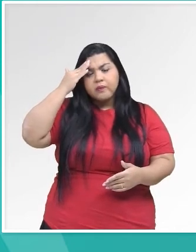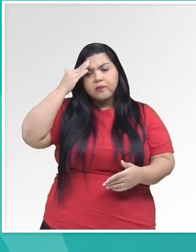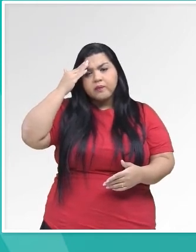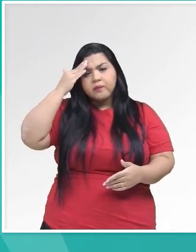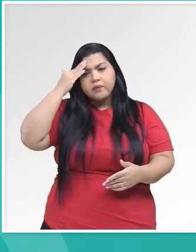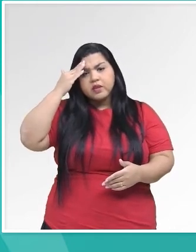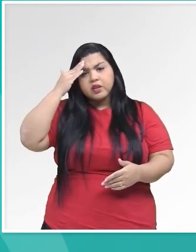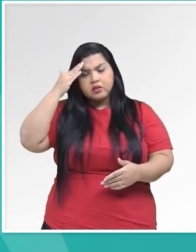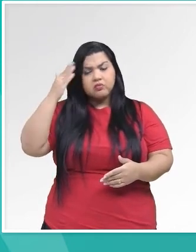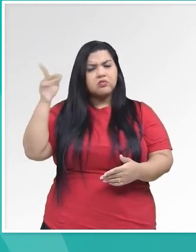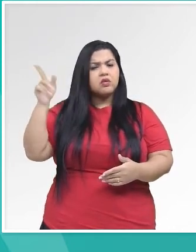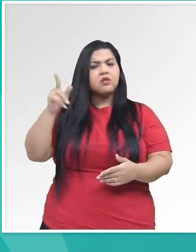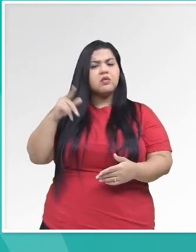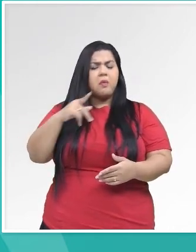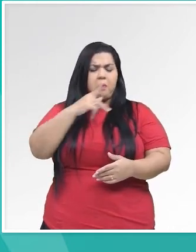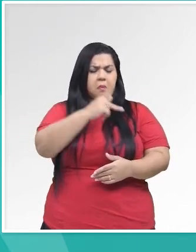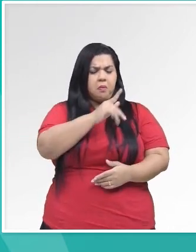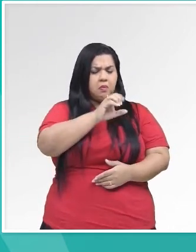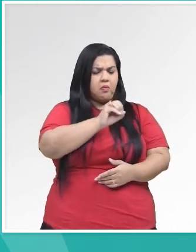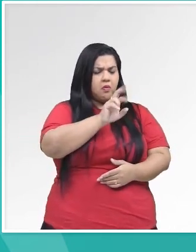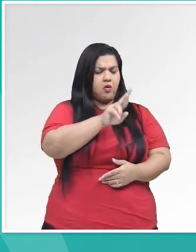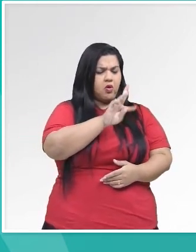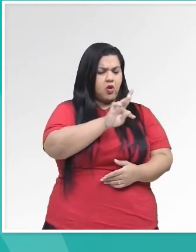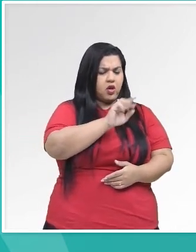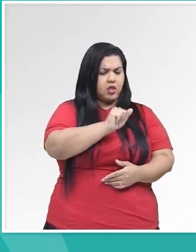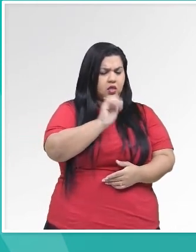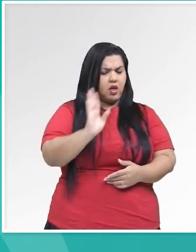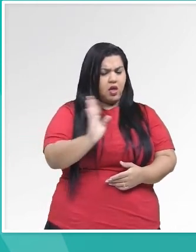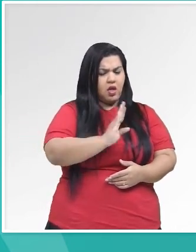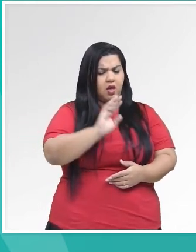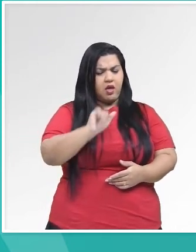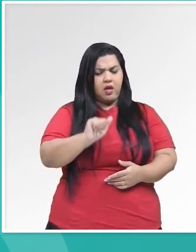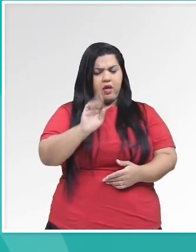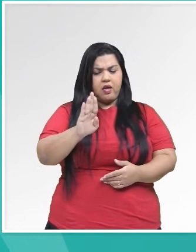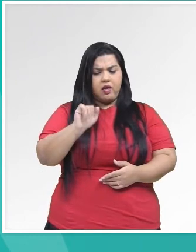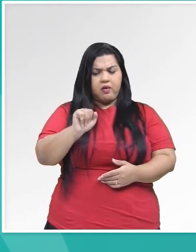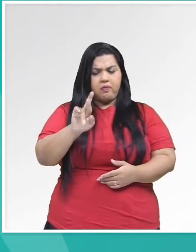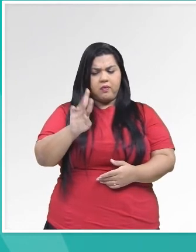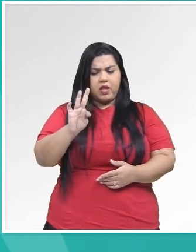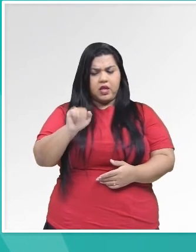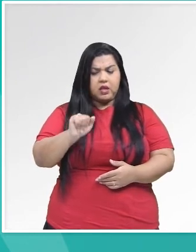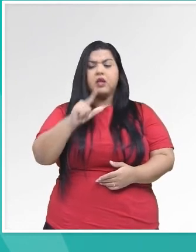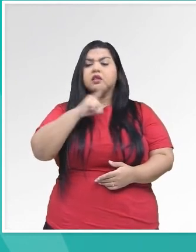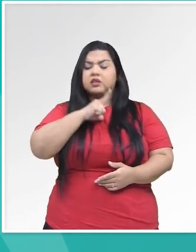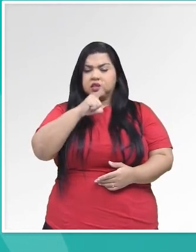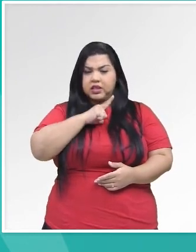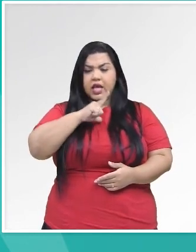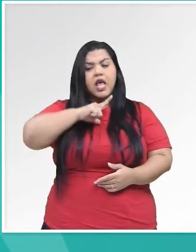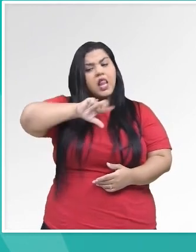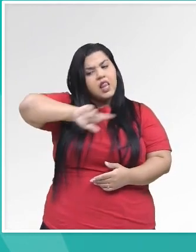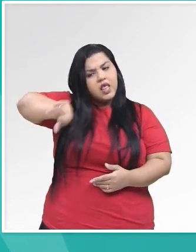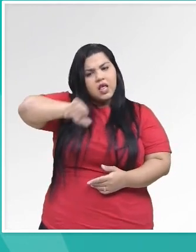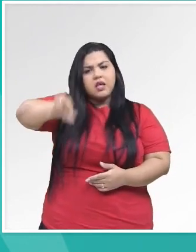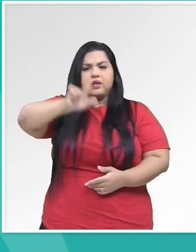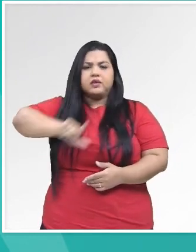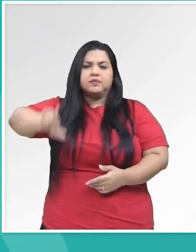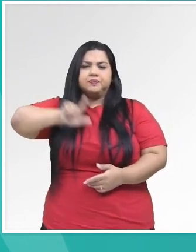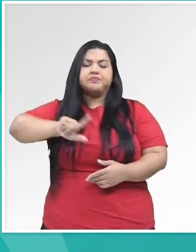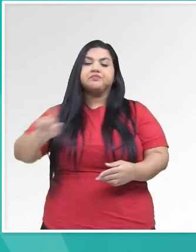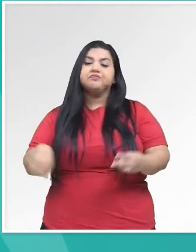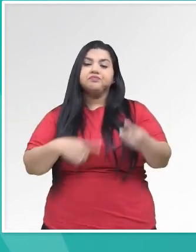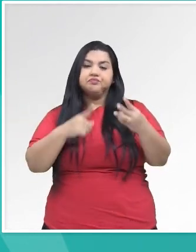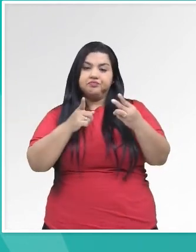que porta é essa? Será que é a porta da leitura? Aí nós temos aí uma linguagem não literária, né? Nós temos aqui o